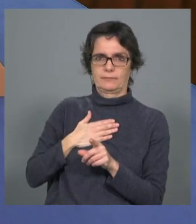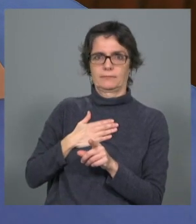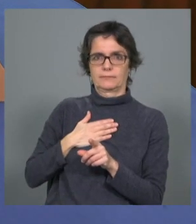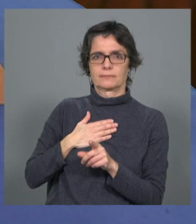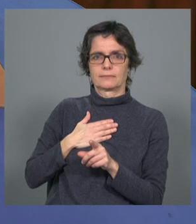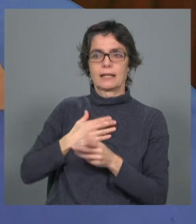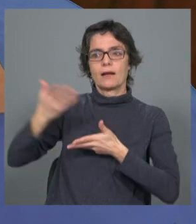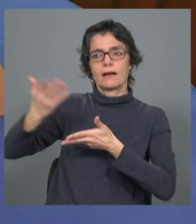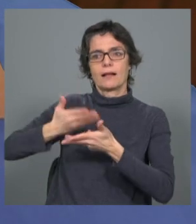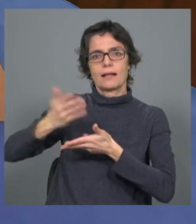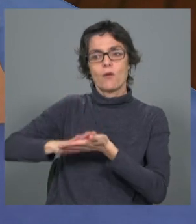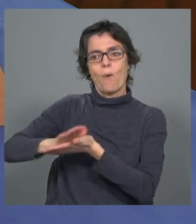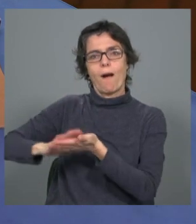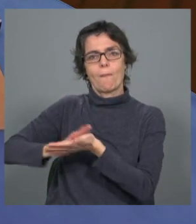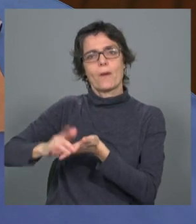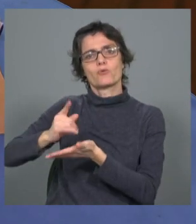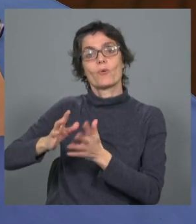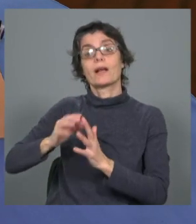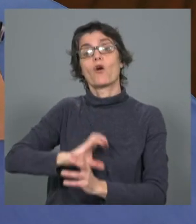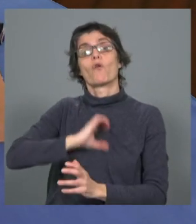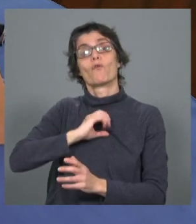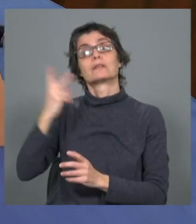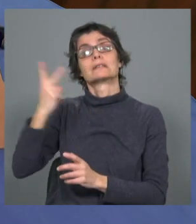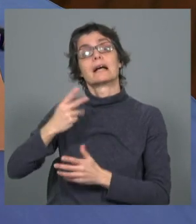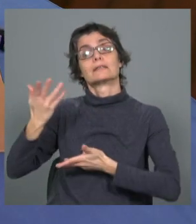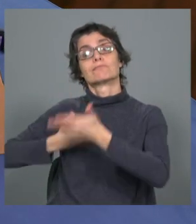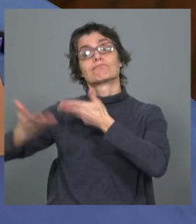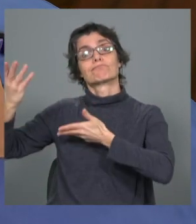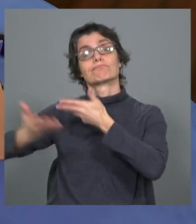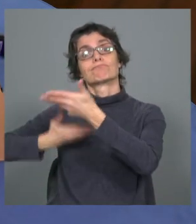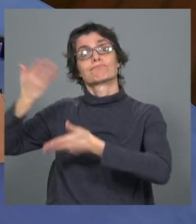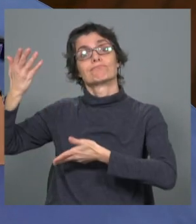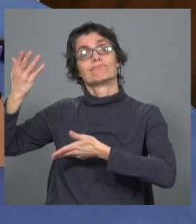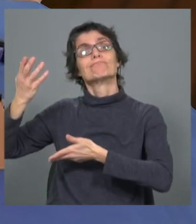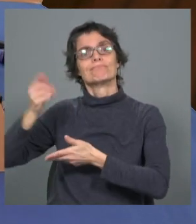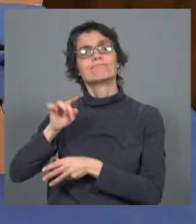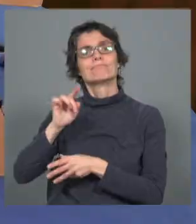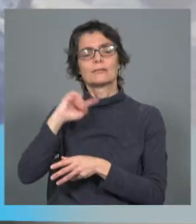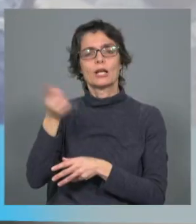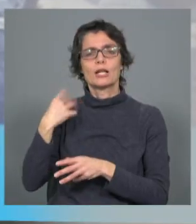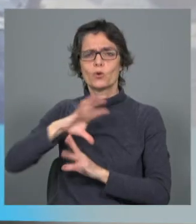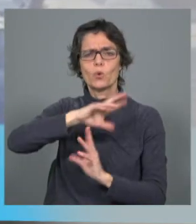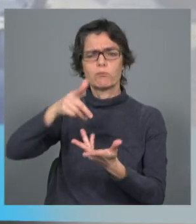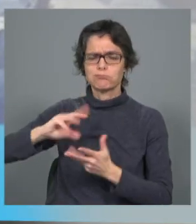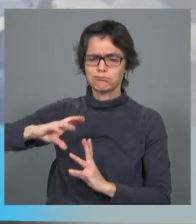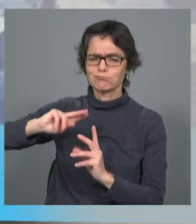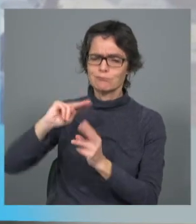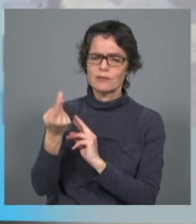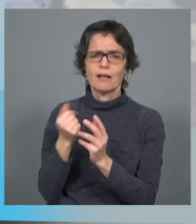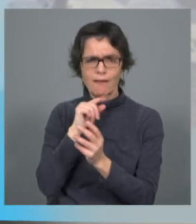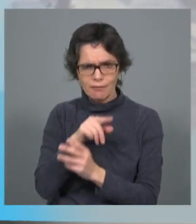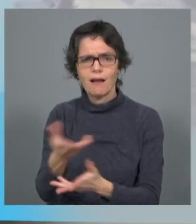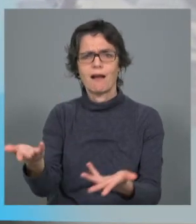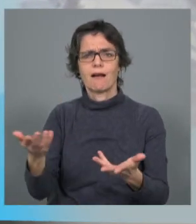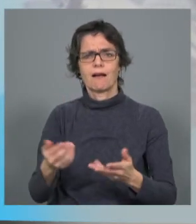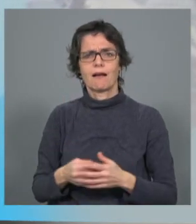de confiança. E se estamos um com o outro, então vamos para a frente e vamos transformar este mundo, porque é disso que precisamos neste momento, em